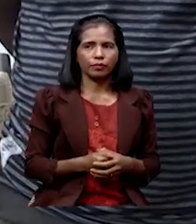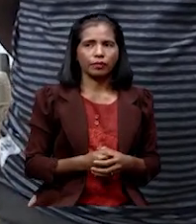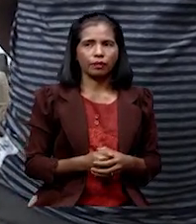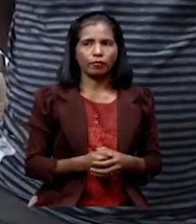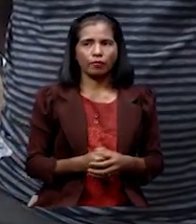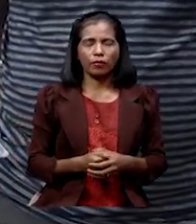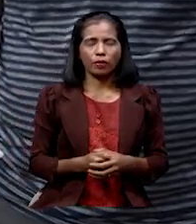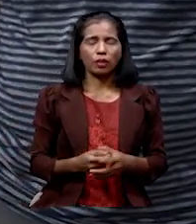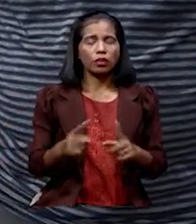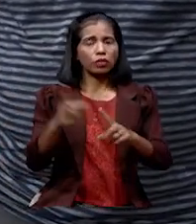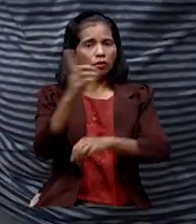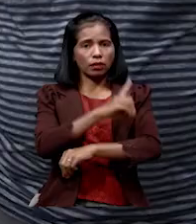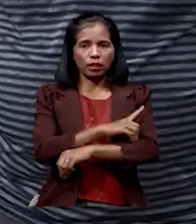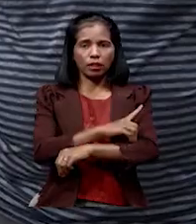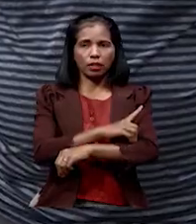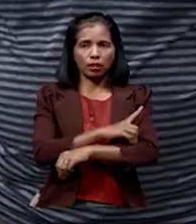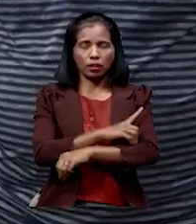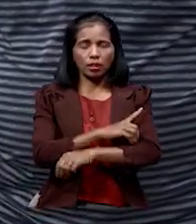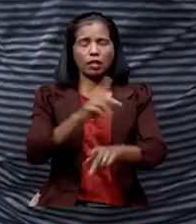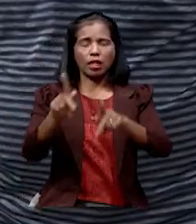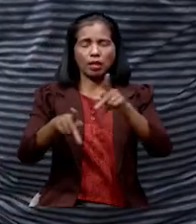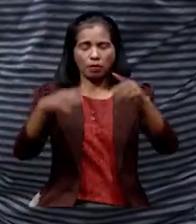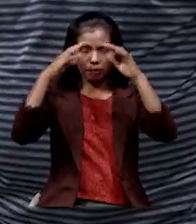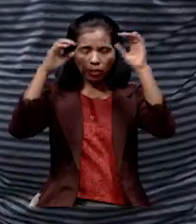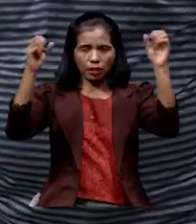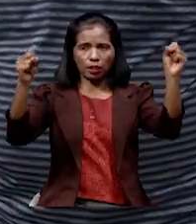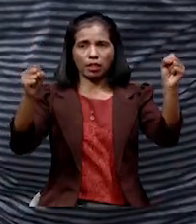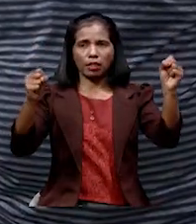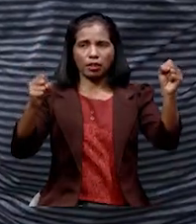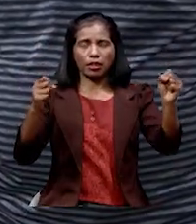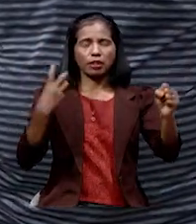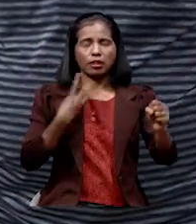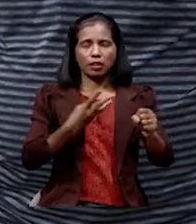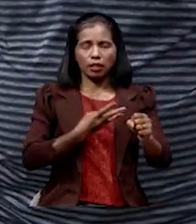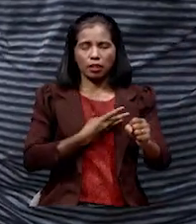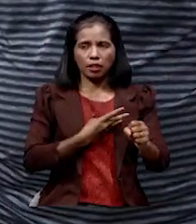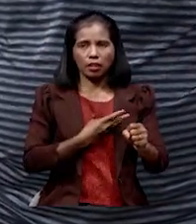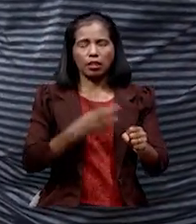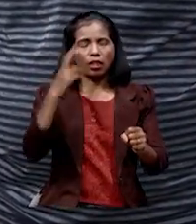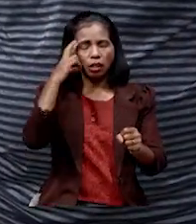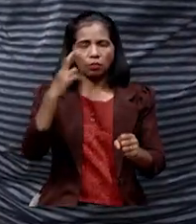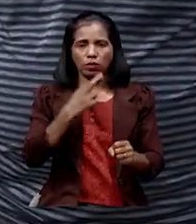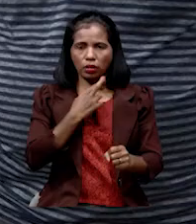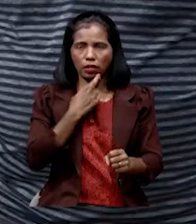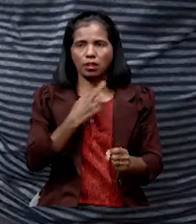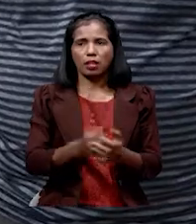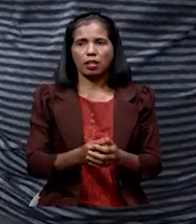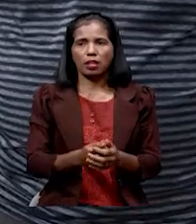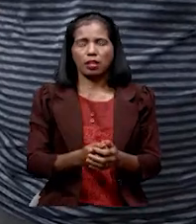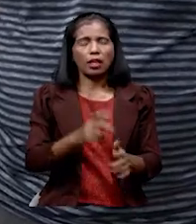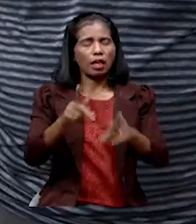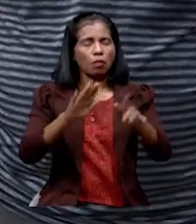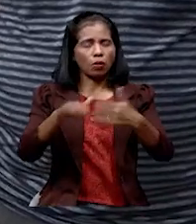Satã, oi, loro, candidatura para a gente da República, e tinha uma moto, senhor Ramos Horto. Nem mesmo conhecer